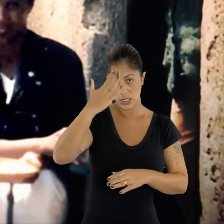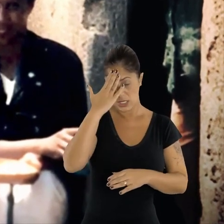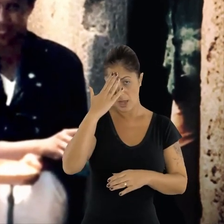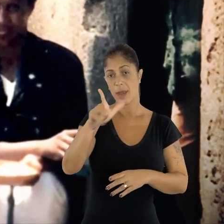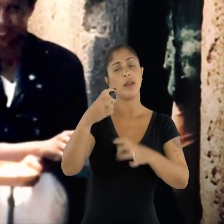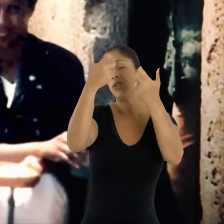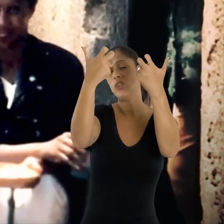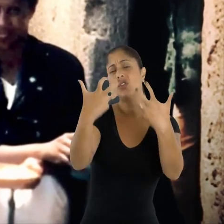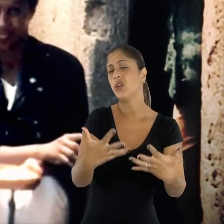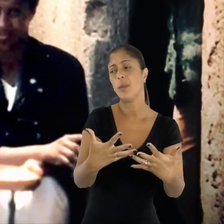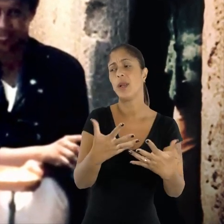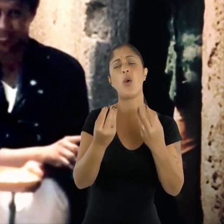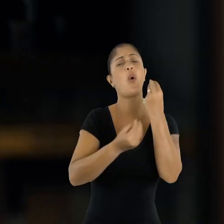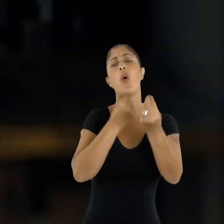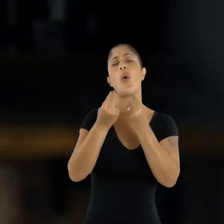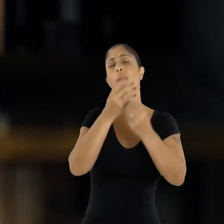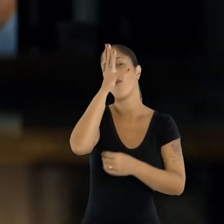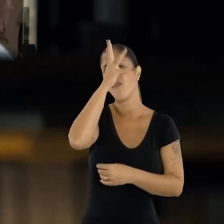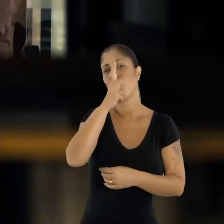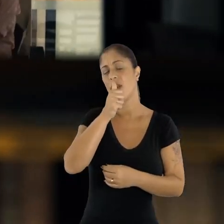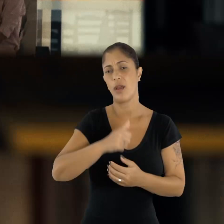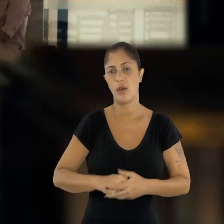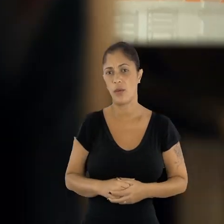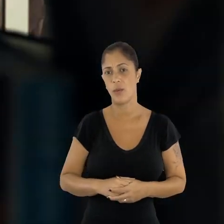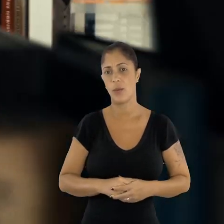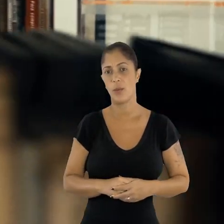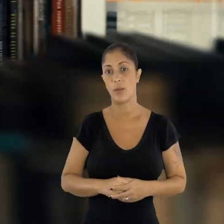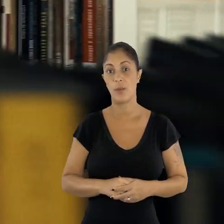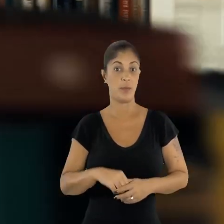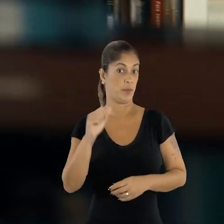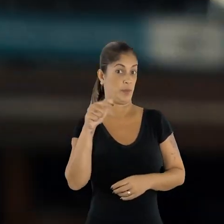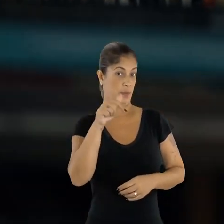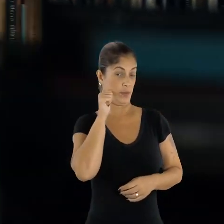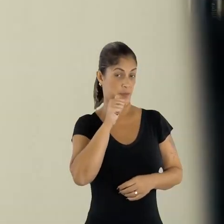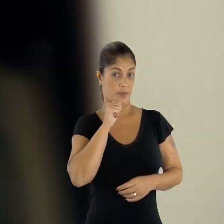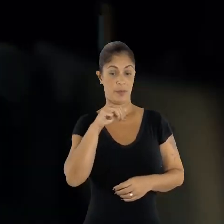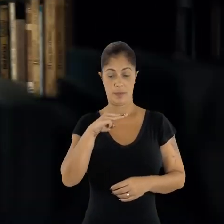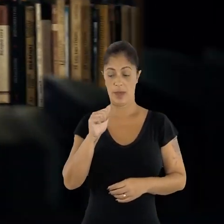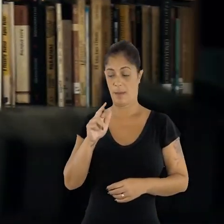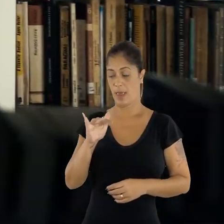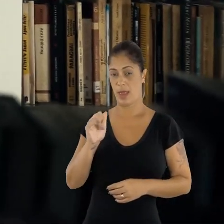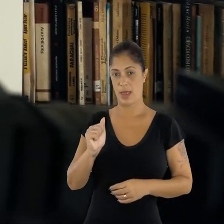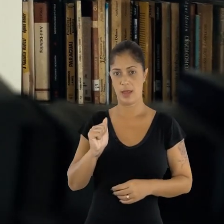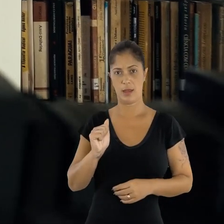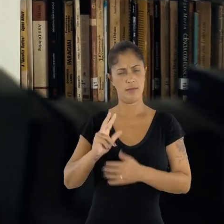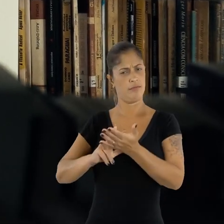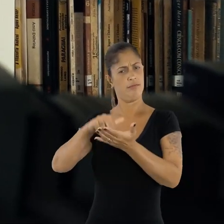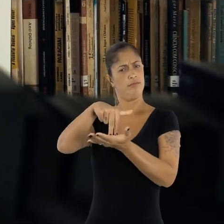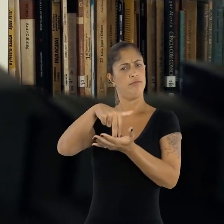então, explicasse o frango ao molho pardo. A dona Maria se levantou e deu